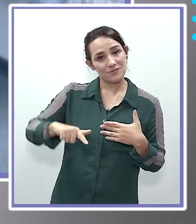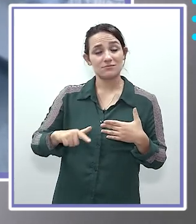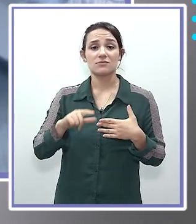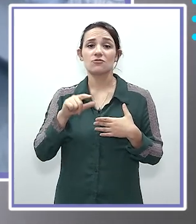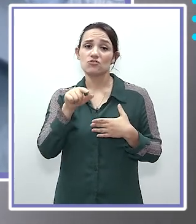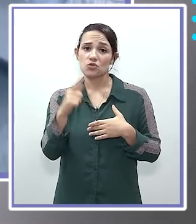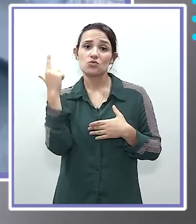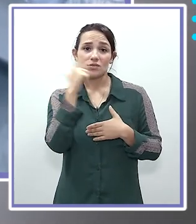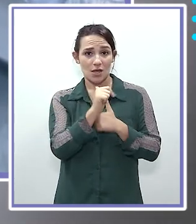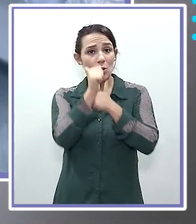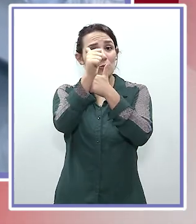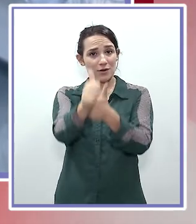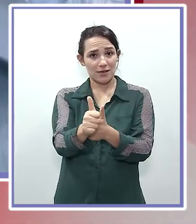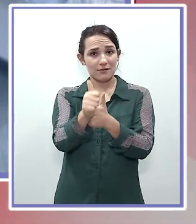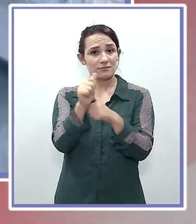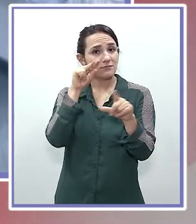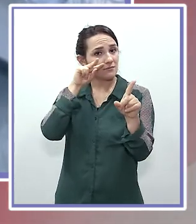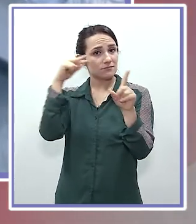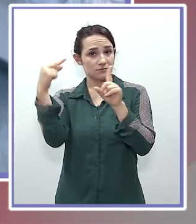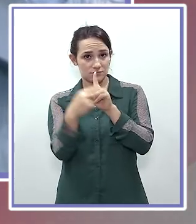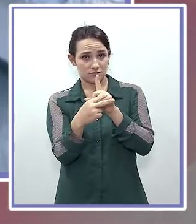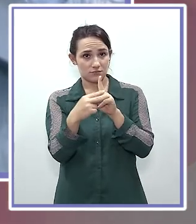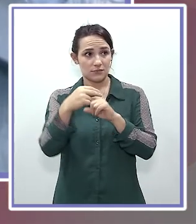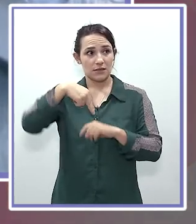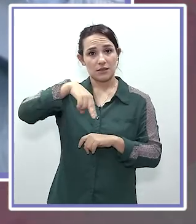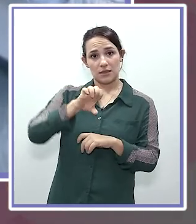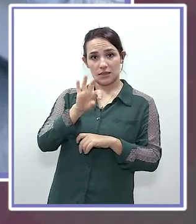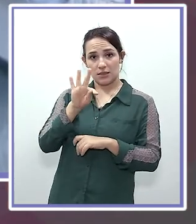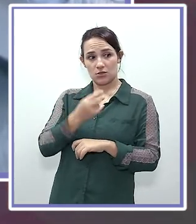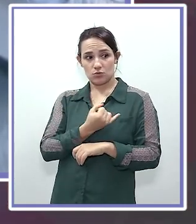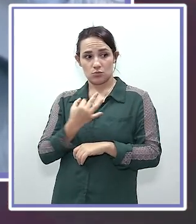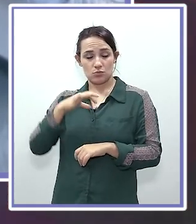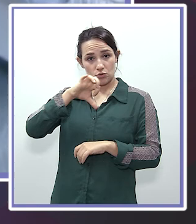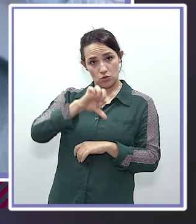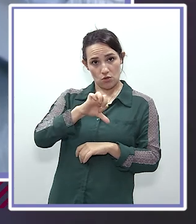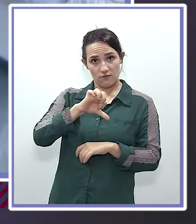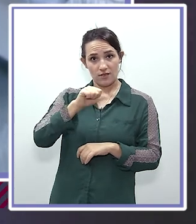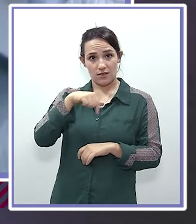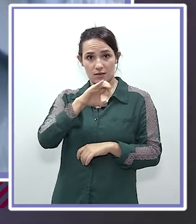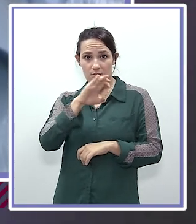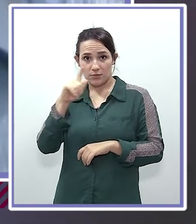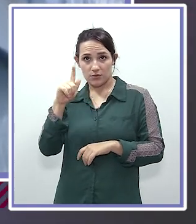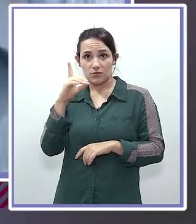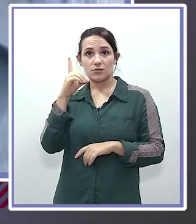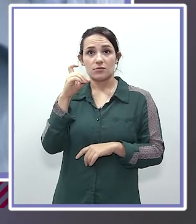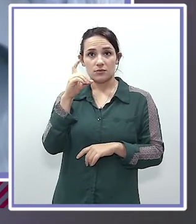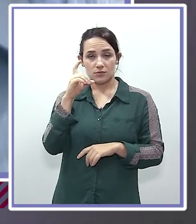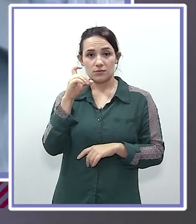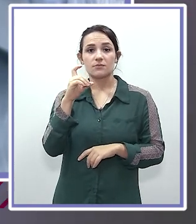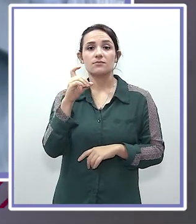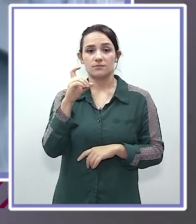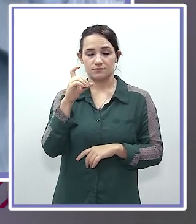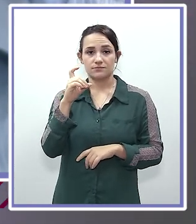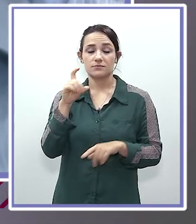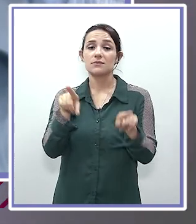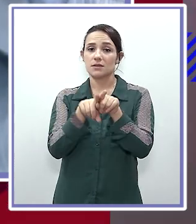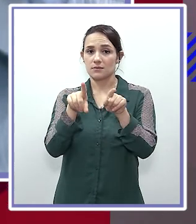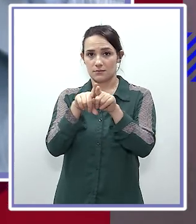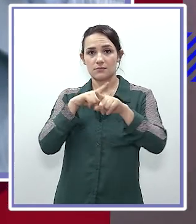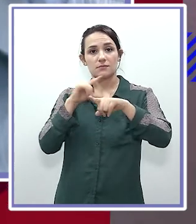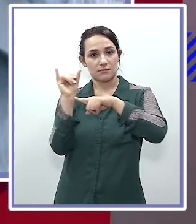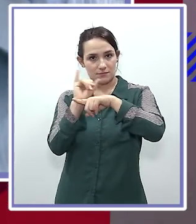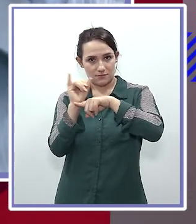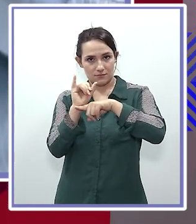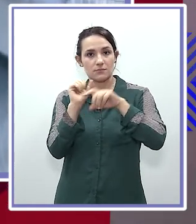Agradecemos mais uma vez. Bom, você confere o programa Perspectiva no canal 9 do Cabo, em Campo Grande, em Dourados, na TV Assembleia, mas também estamos